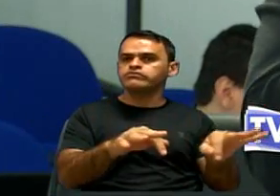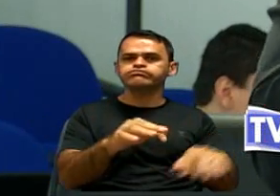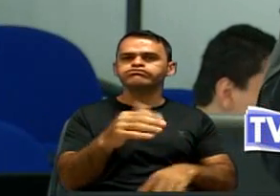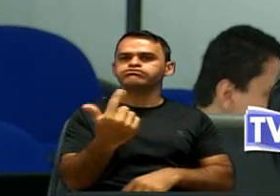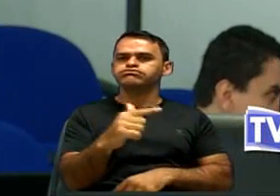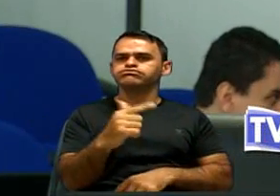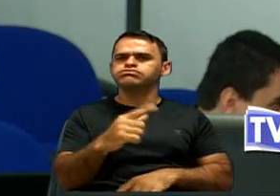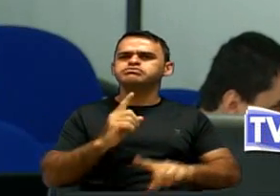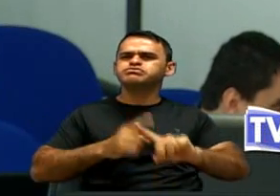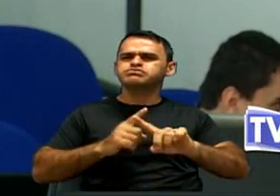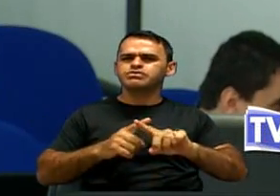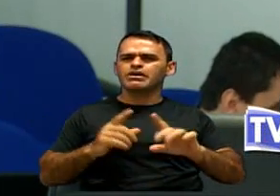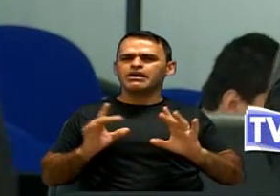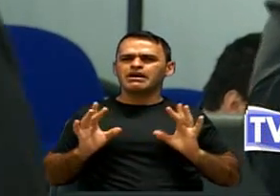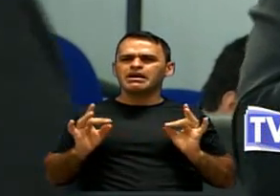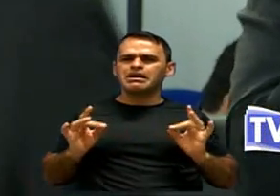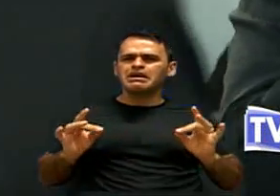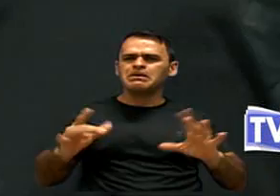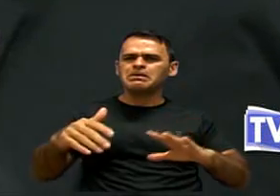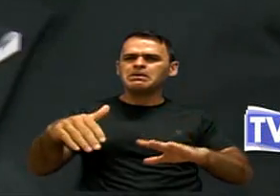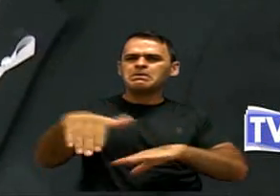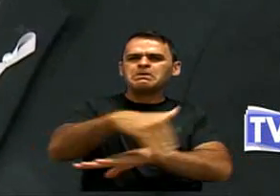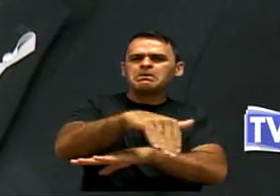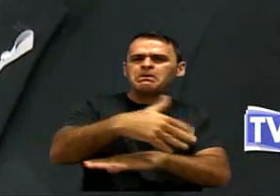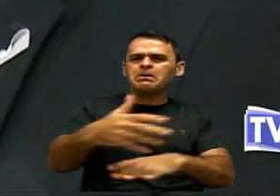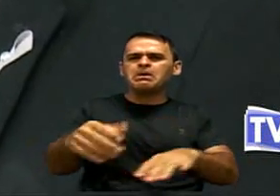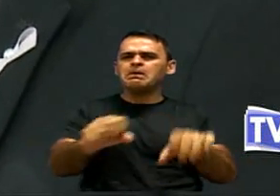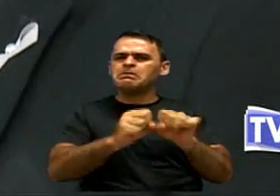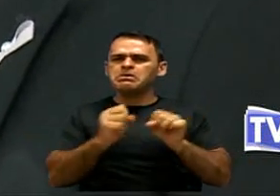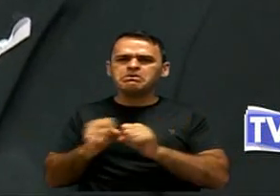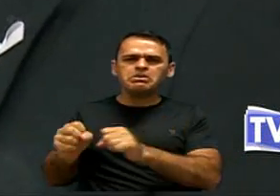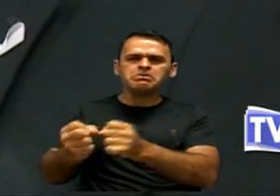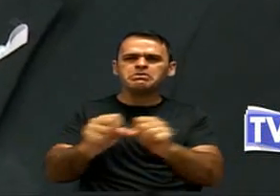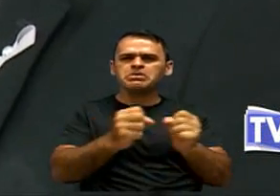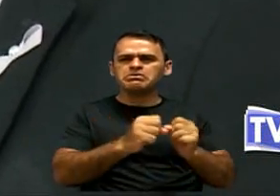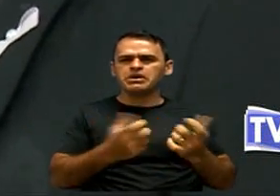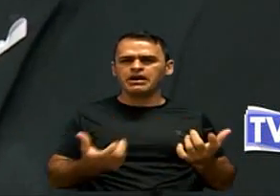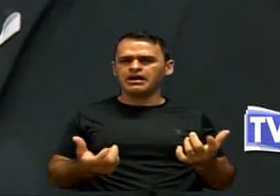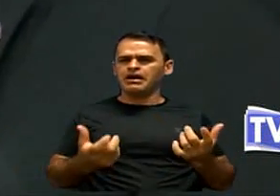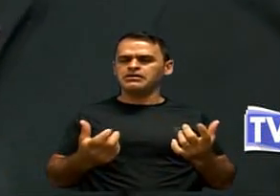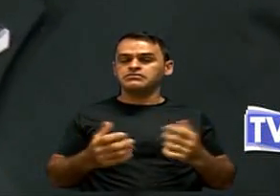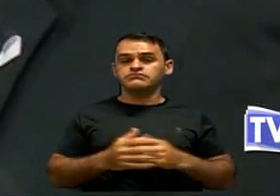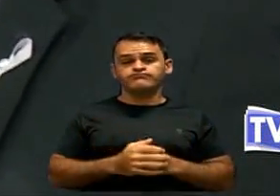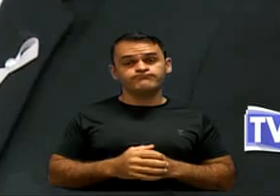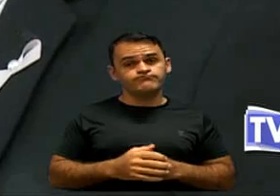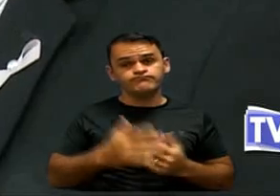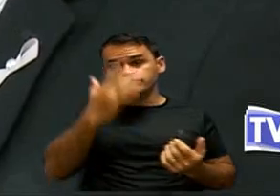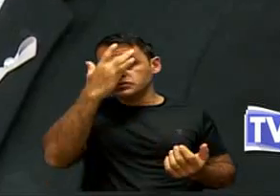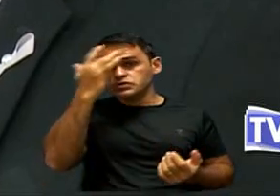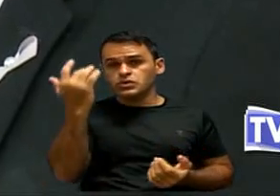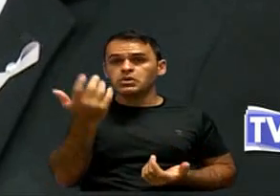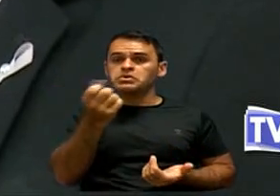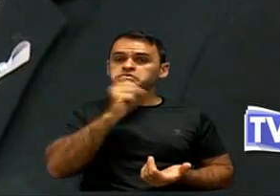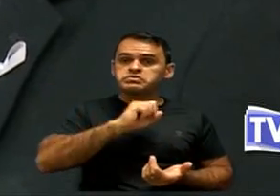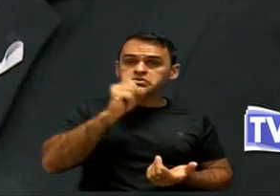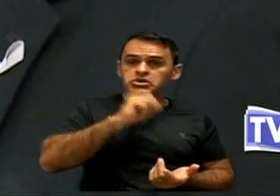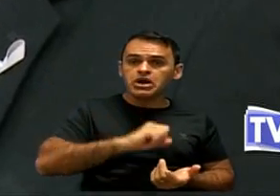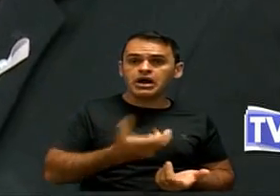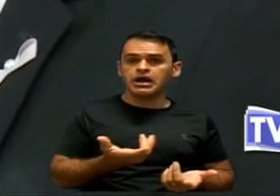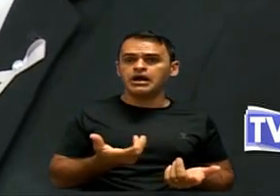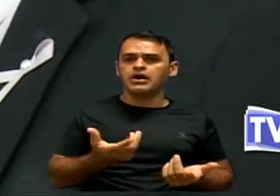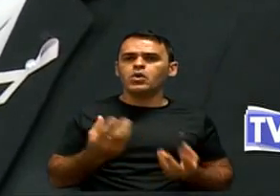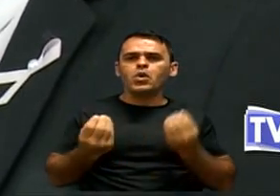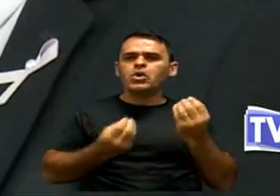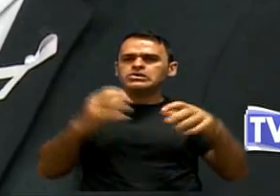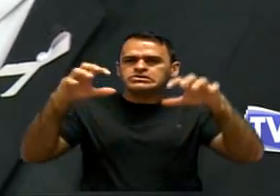E ontem teve o patrulhamento lá, já está sendo resolvido. Mas as famílias, pessoas de idade, e pegou chuva para levar